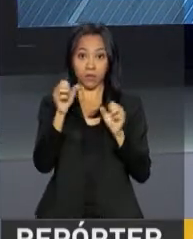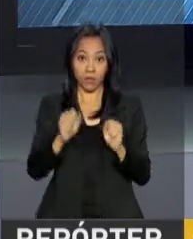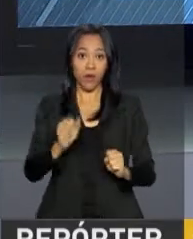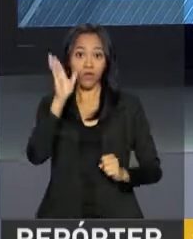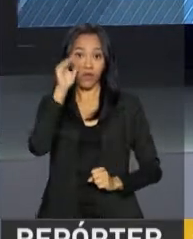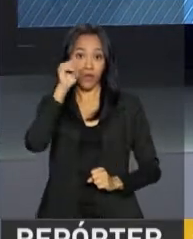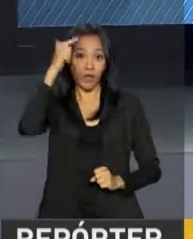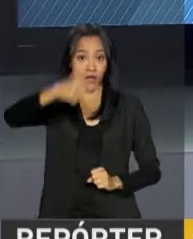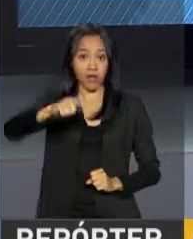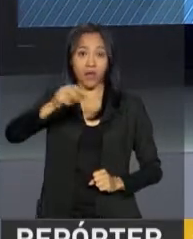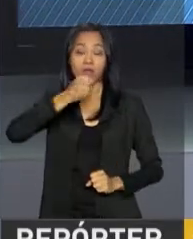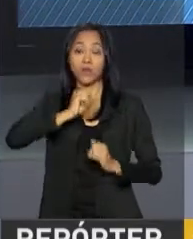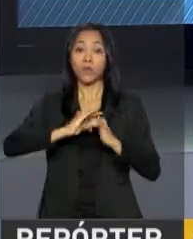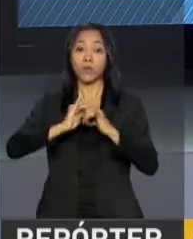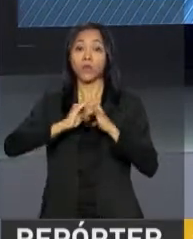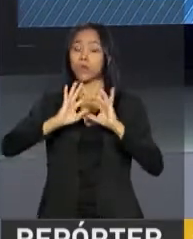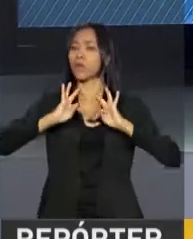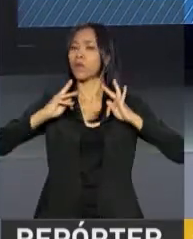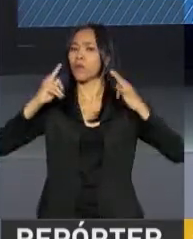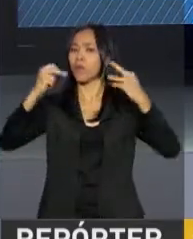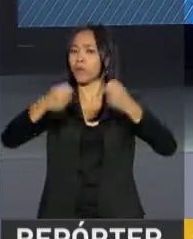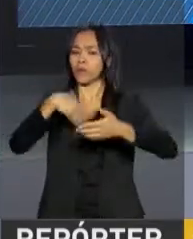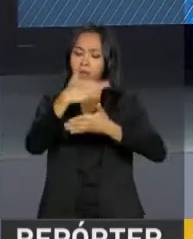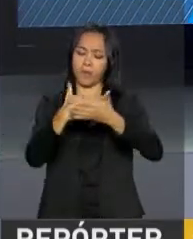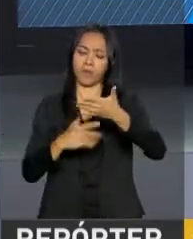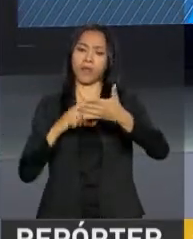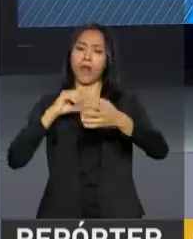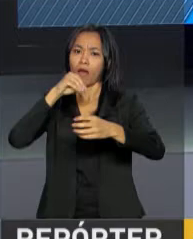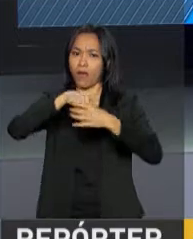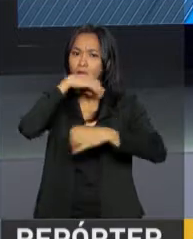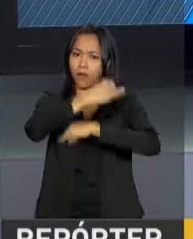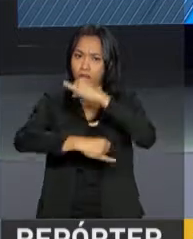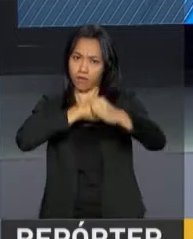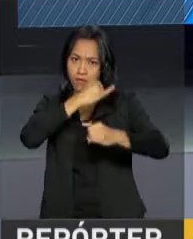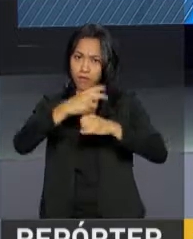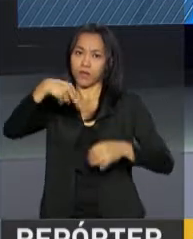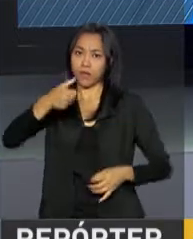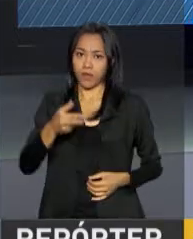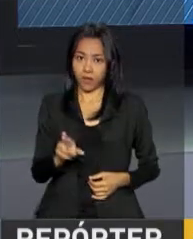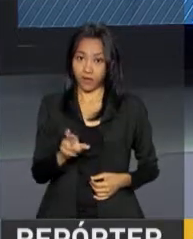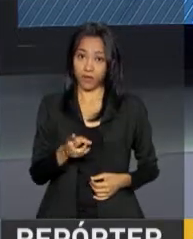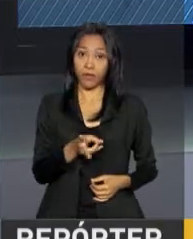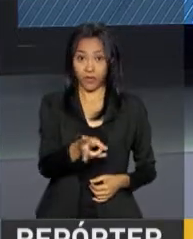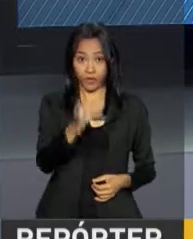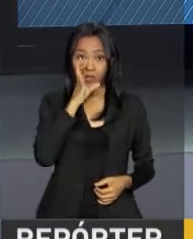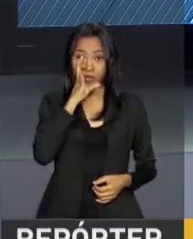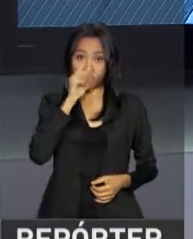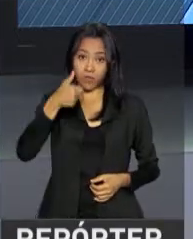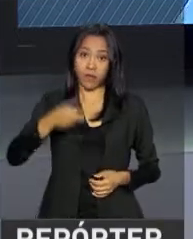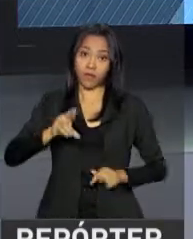as reportagens no YouTube e toda a nossa programação também está na página da NBR na internet.